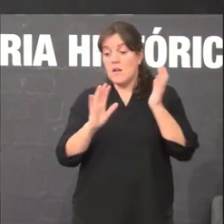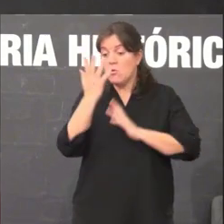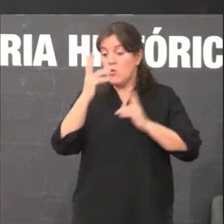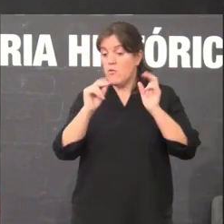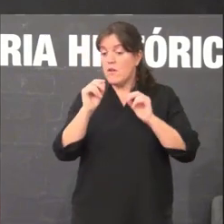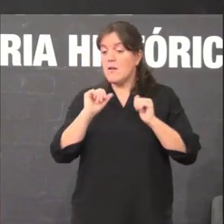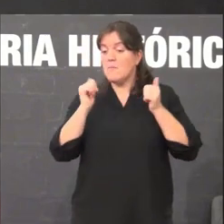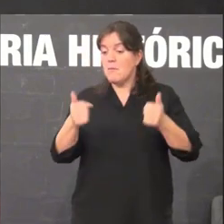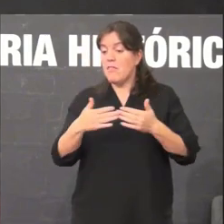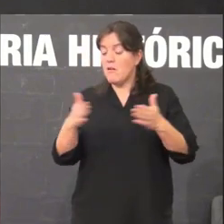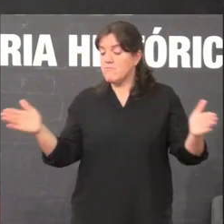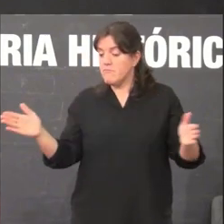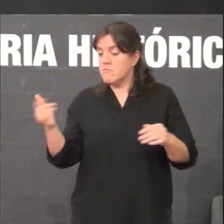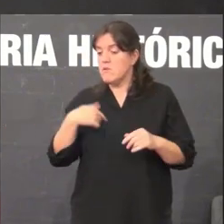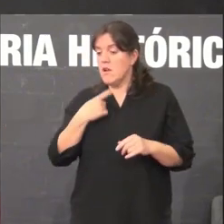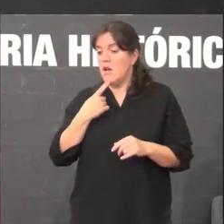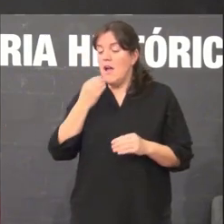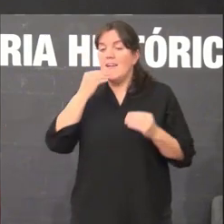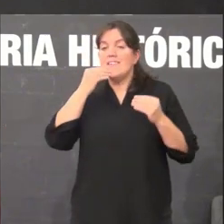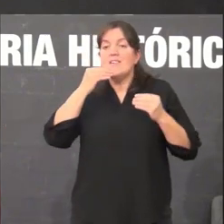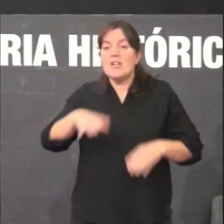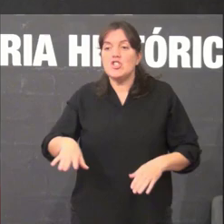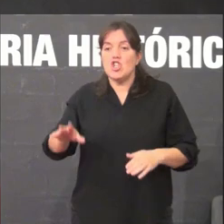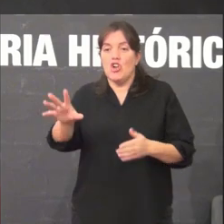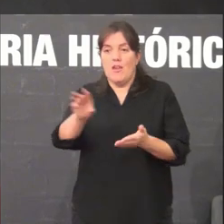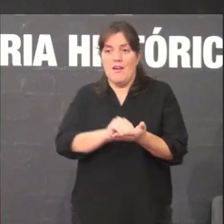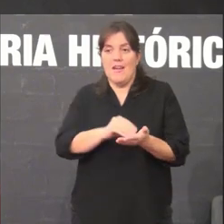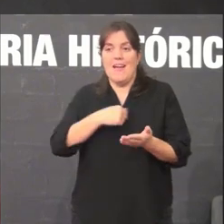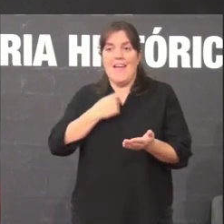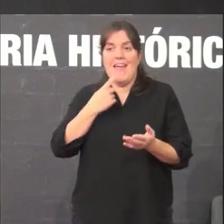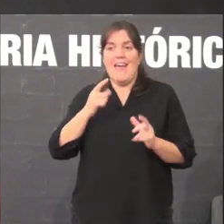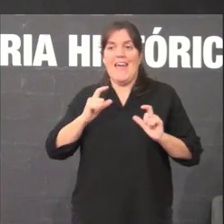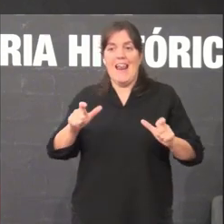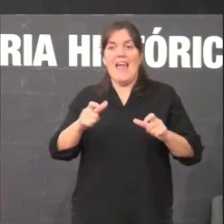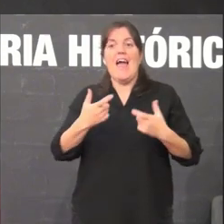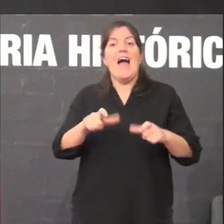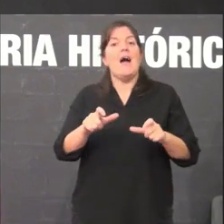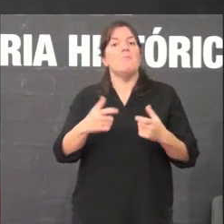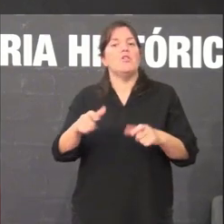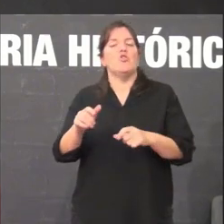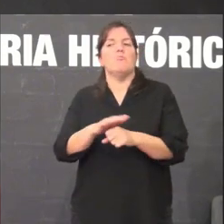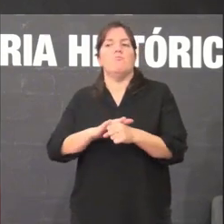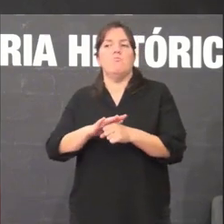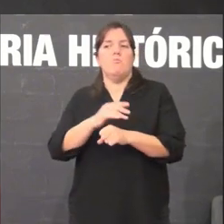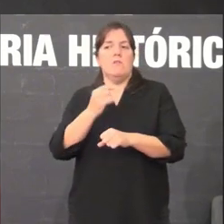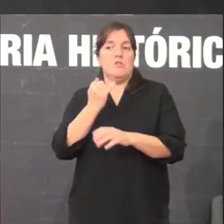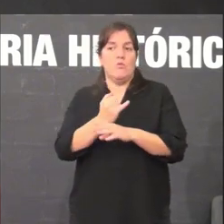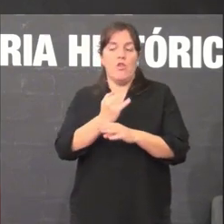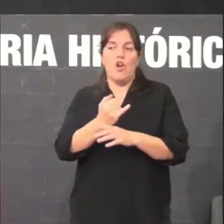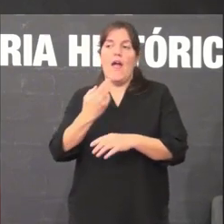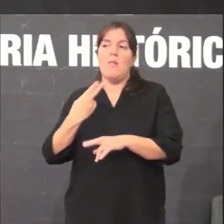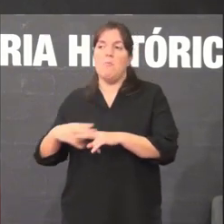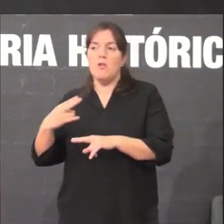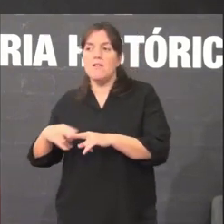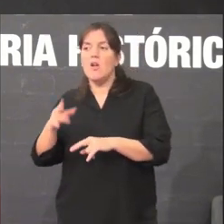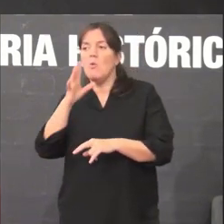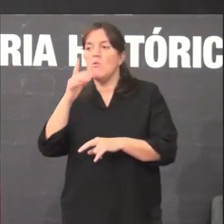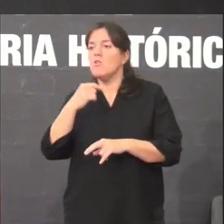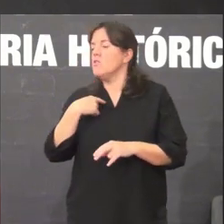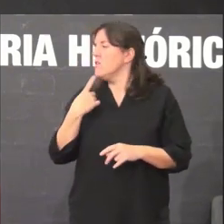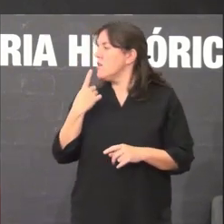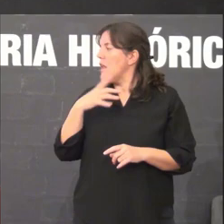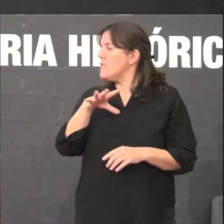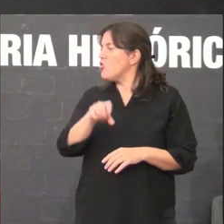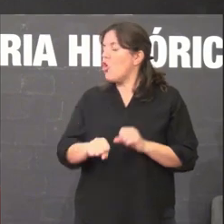revisão deste período histórico, tanto no âmbito político e institucional, acerca das muitas conquistas alcançadas durante